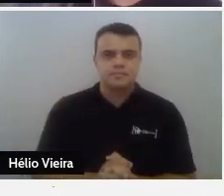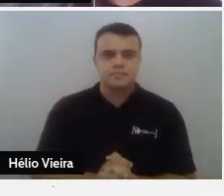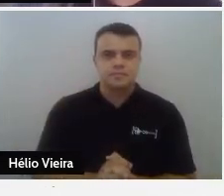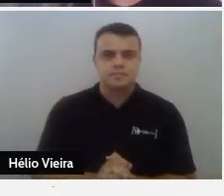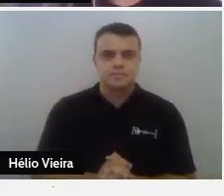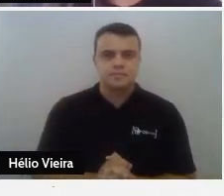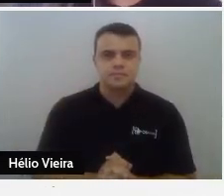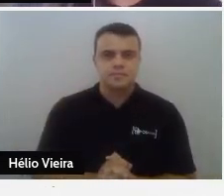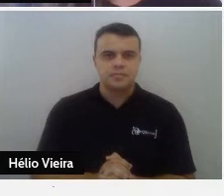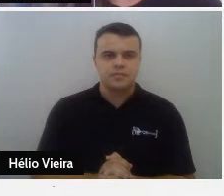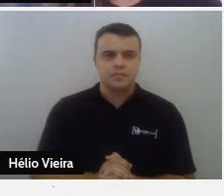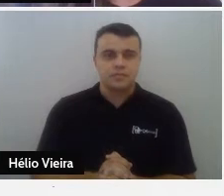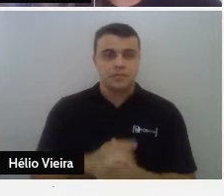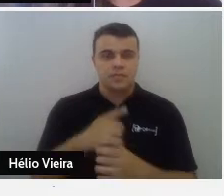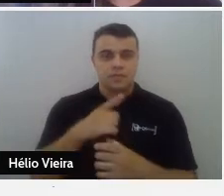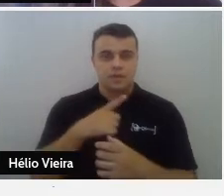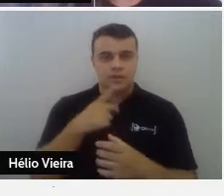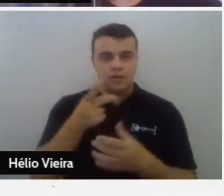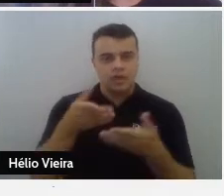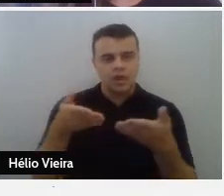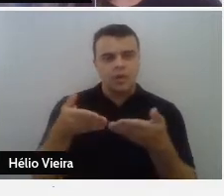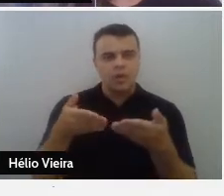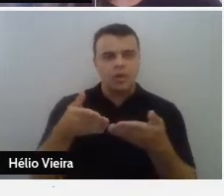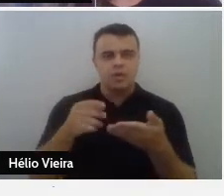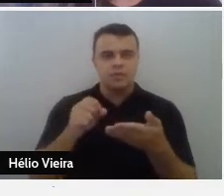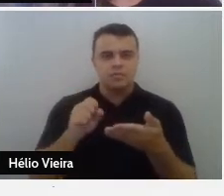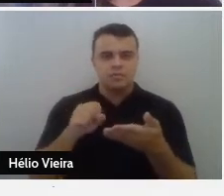Vou abrir também aqui primeiro.